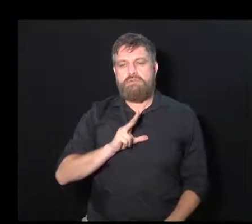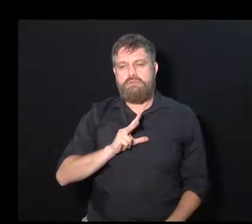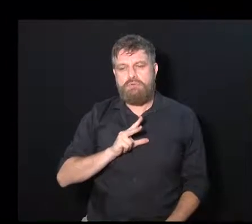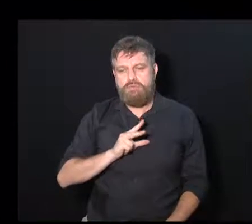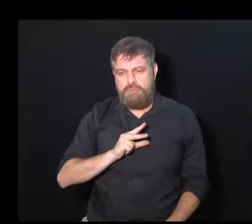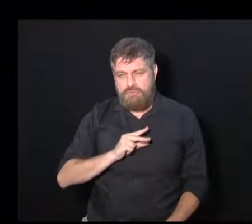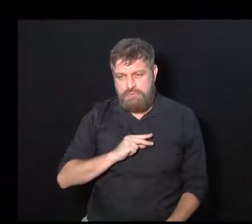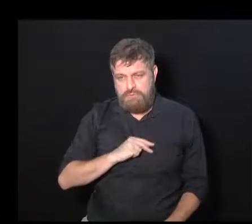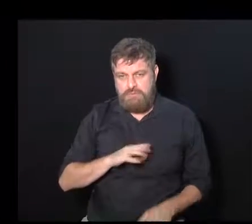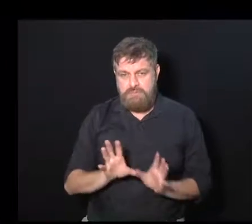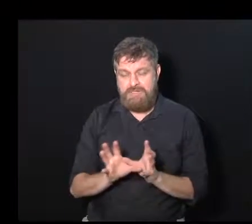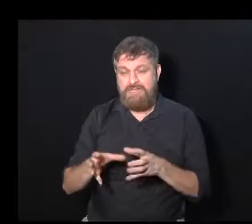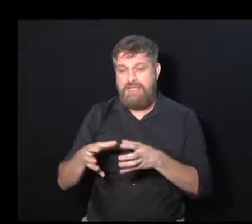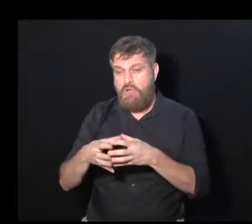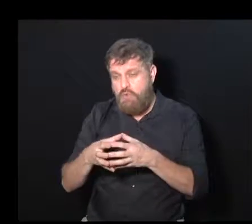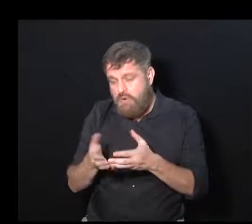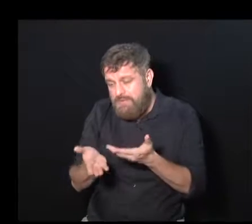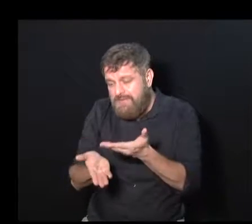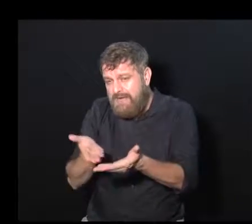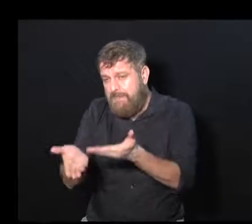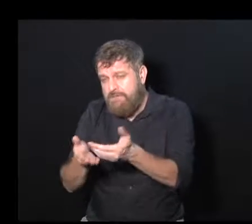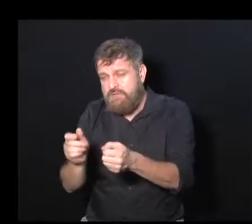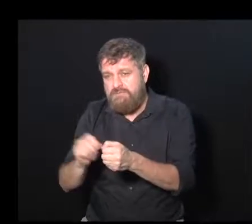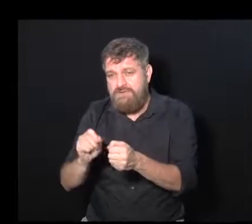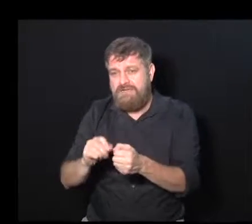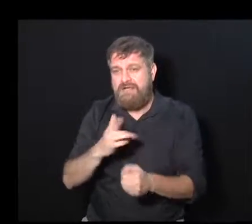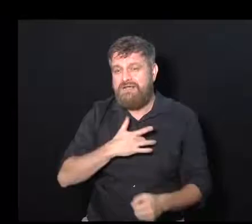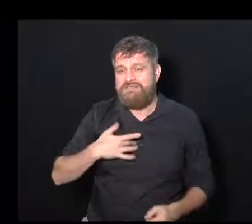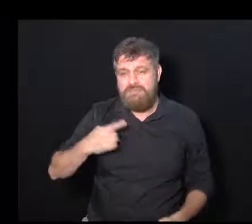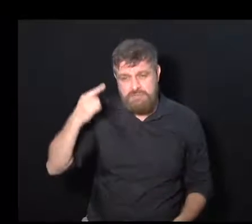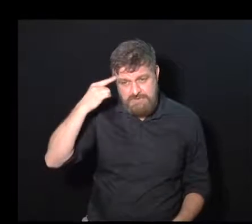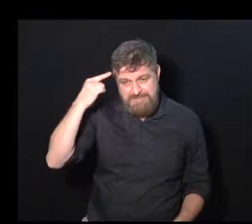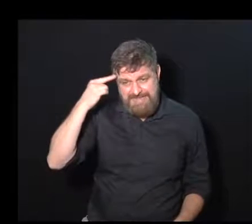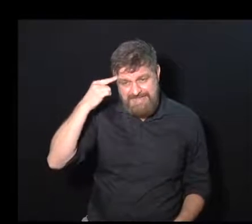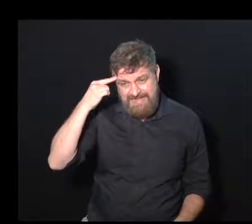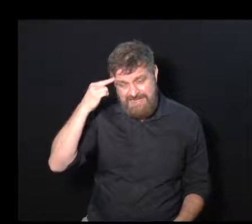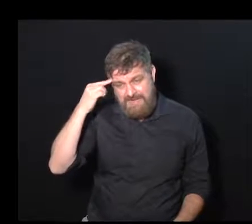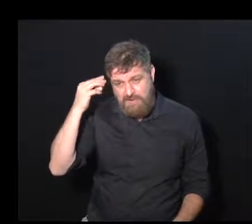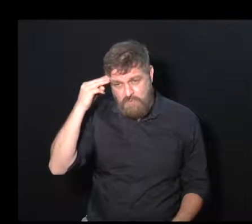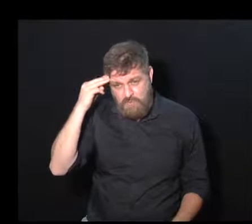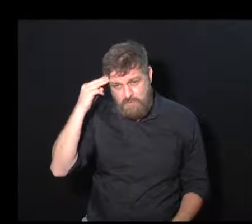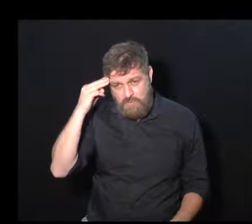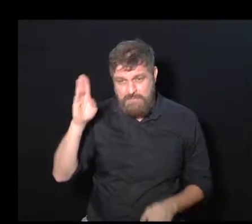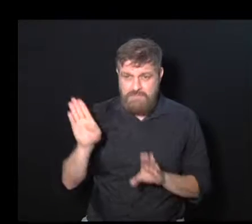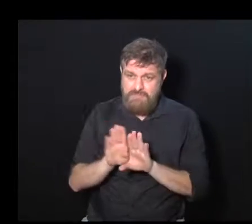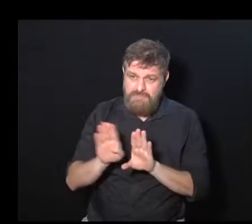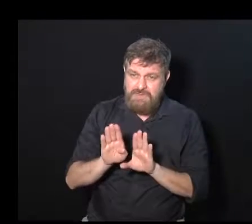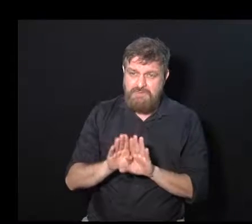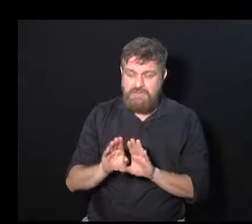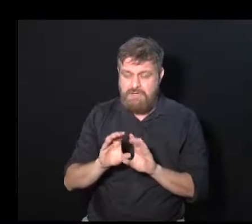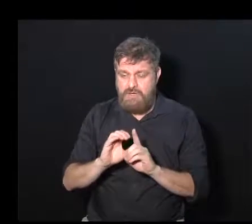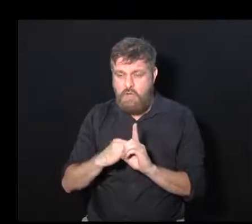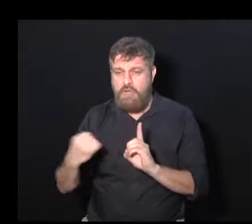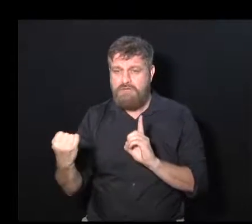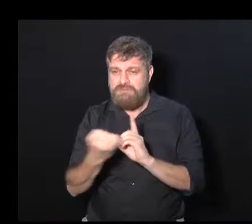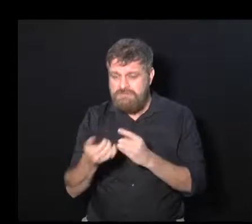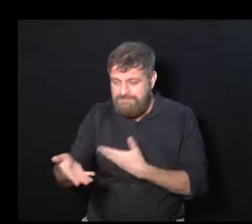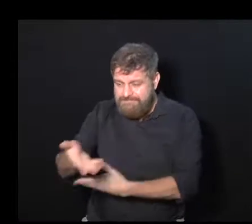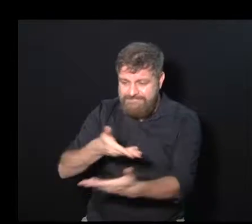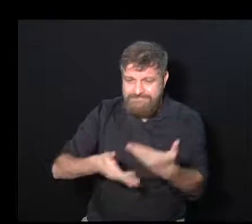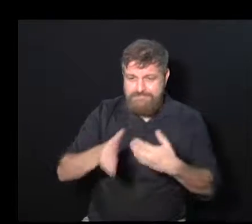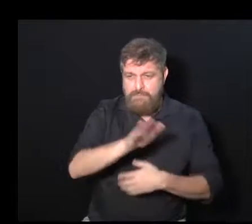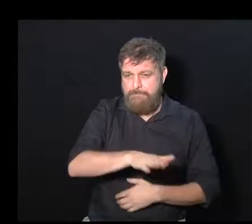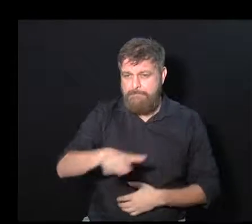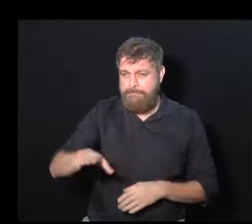Também tem grupo terapêutico que faz com a saúde mental, outros com terapêutica de sociabilidade com crianças